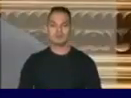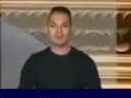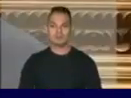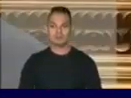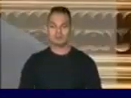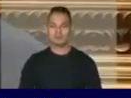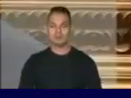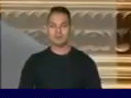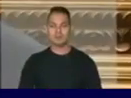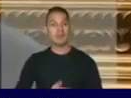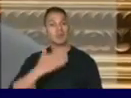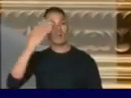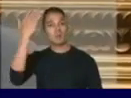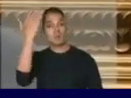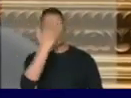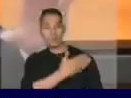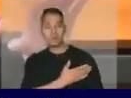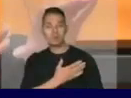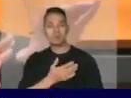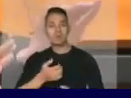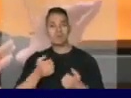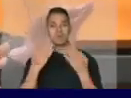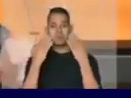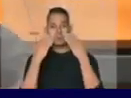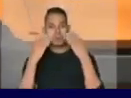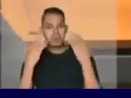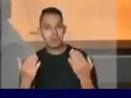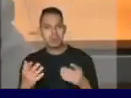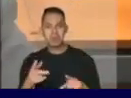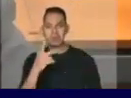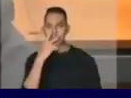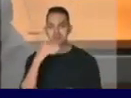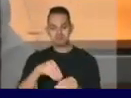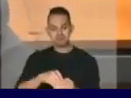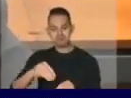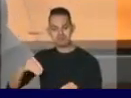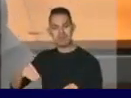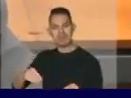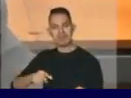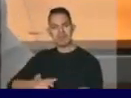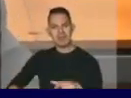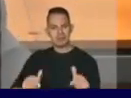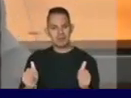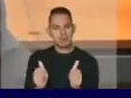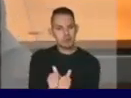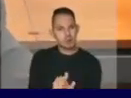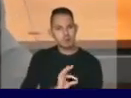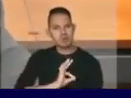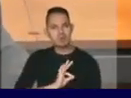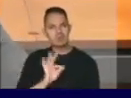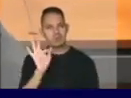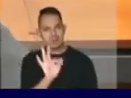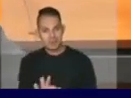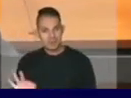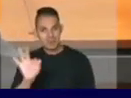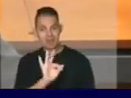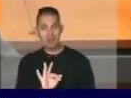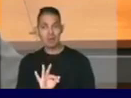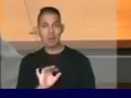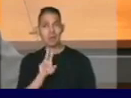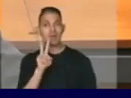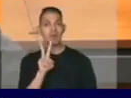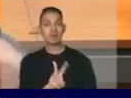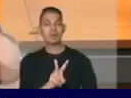Dá uma demonstração pública como se nada tivesse a ver com isso e trabalha junto à Polícia Federal para